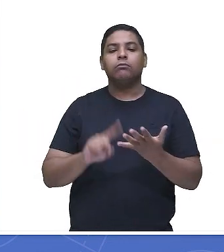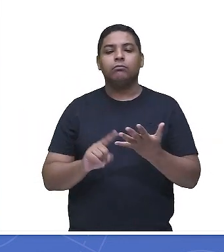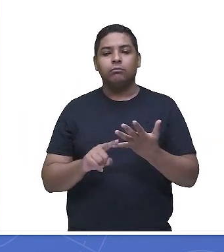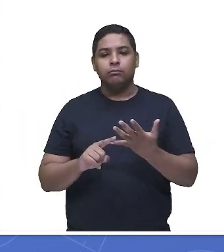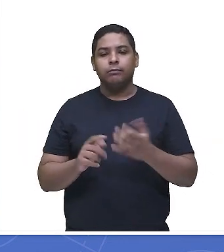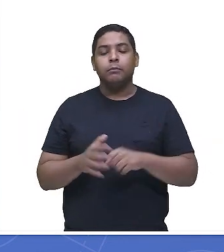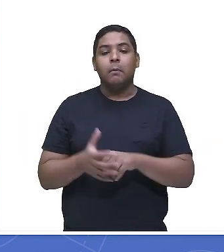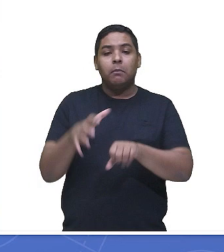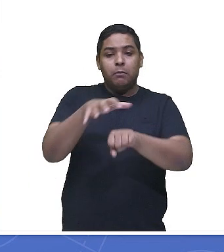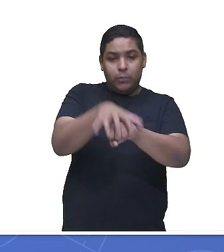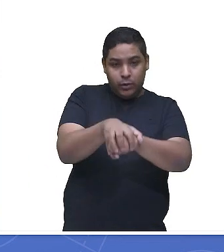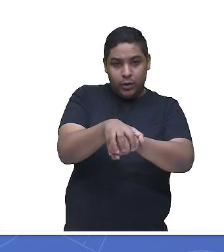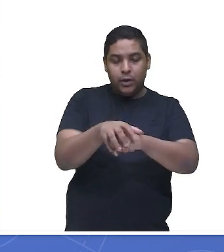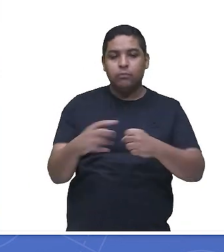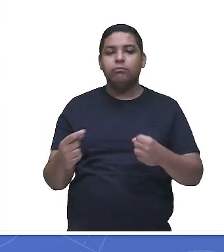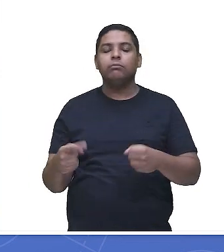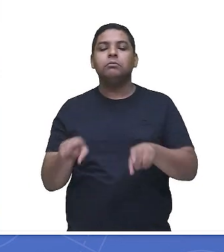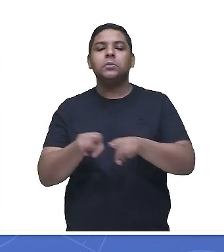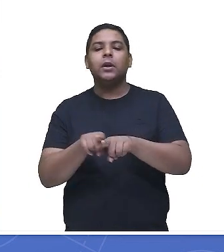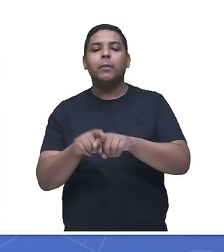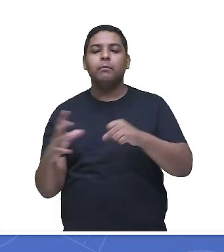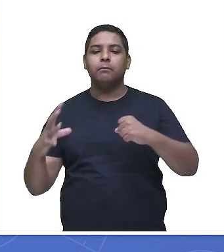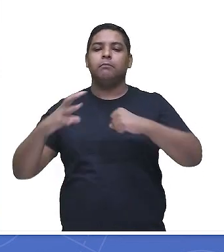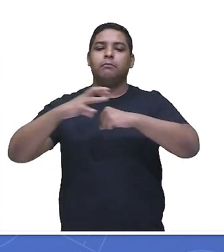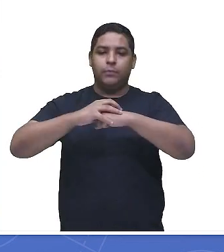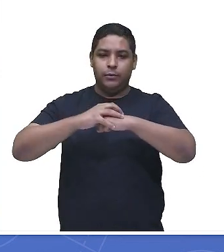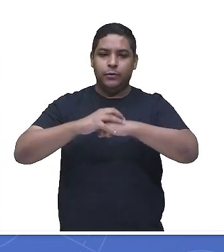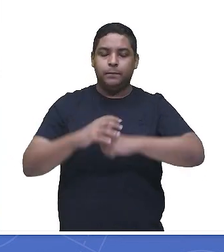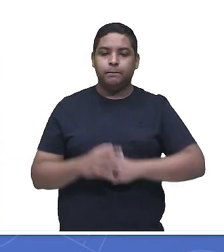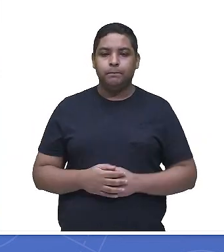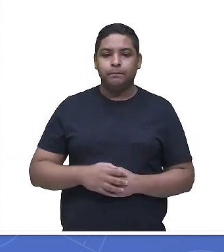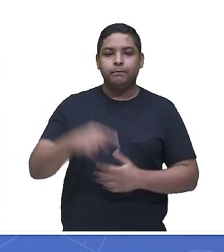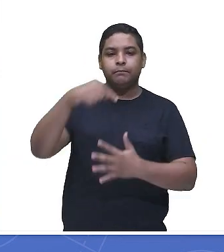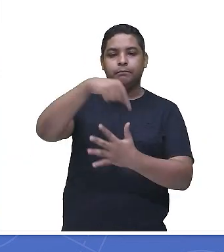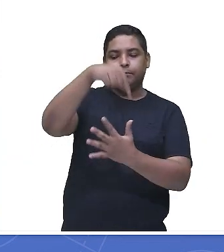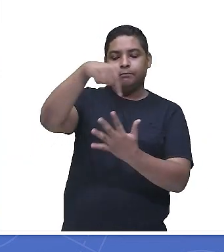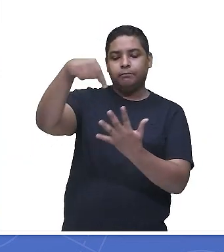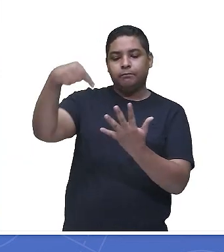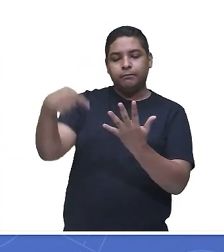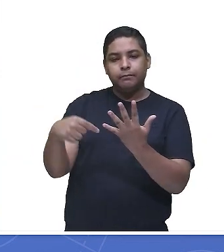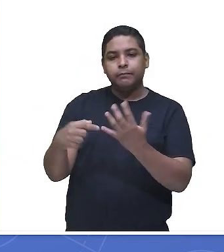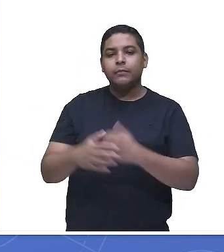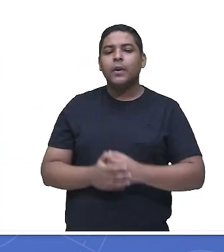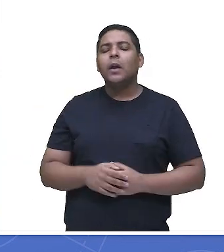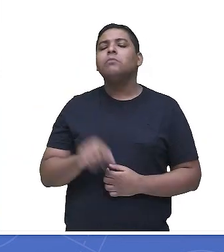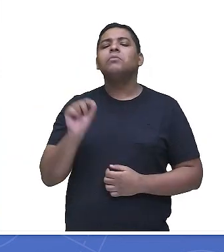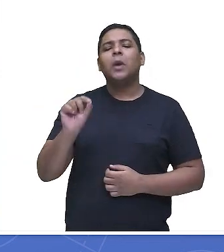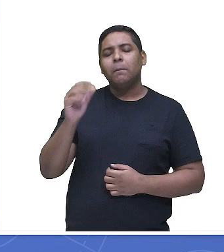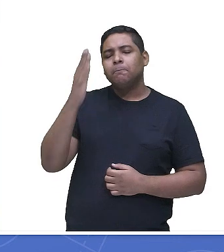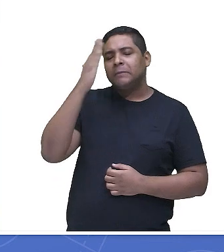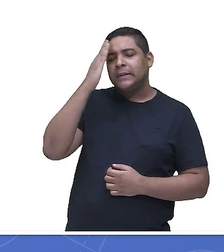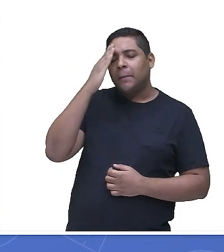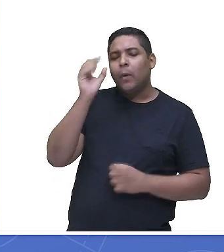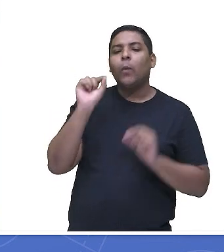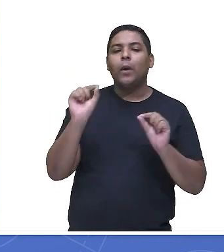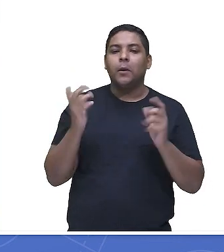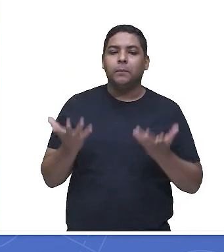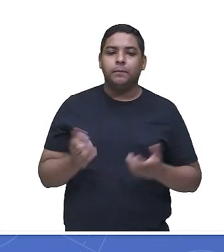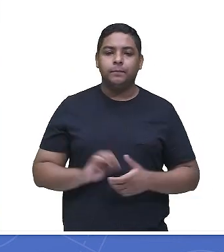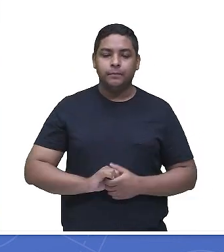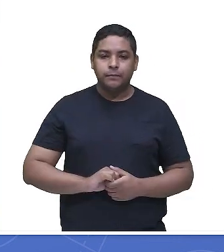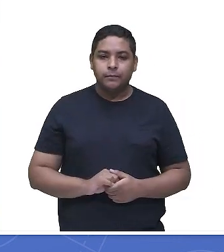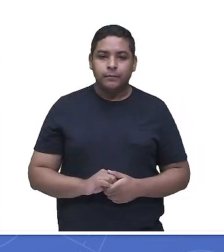dos protistas. Professora, o que eu preciso saber? Bem, gente, nessa primeira parte, claro,